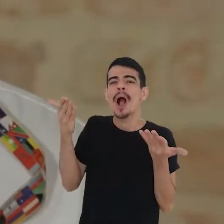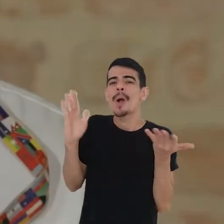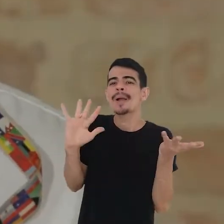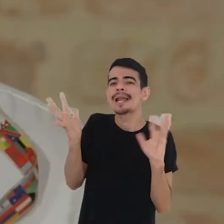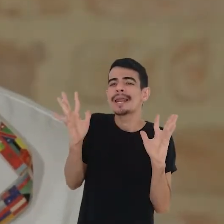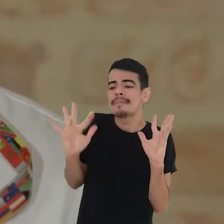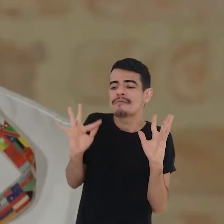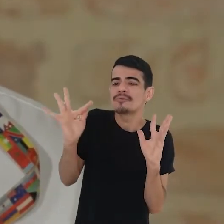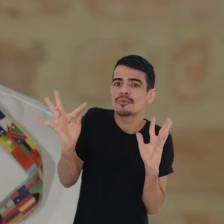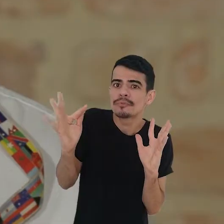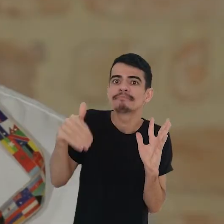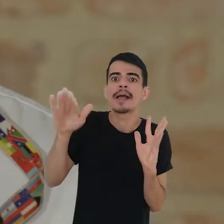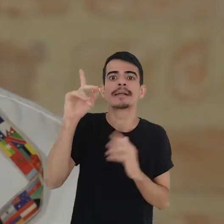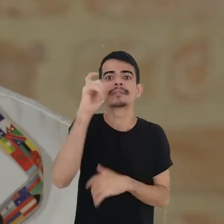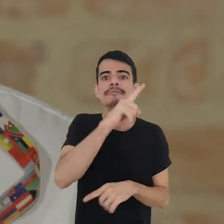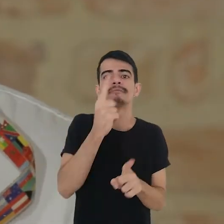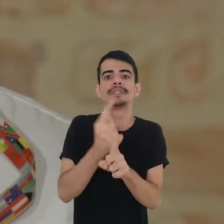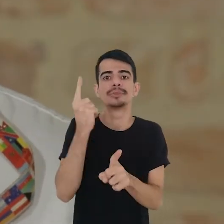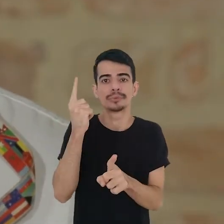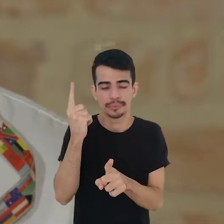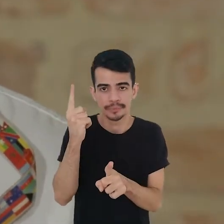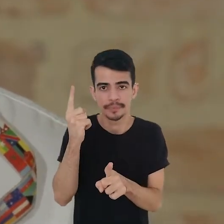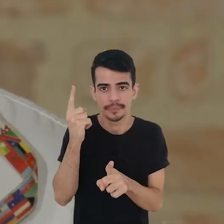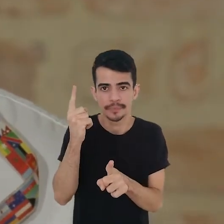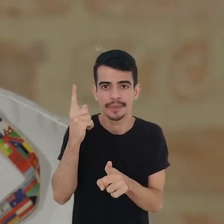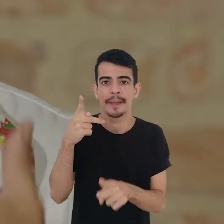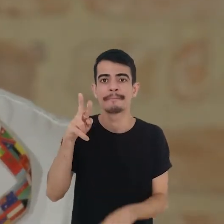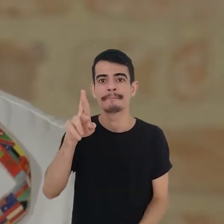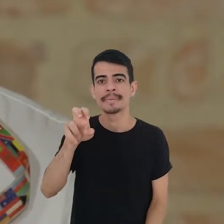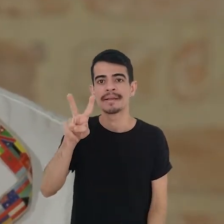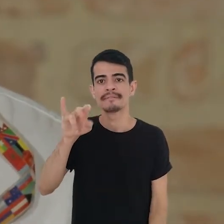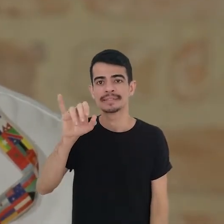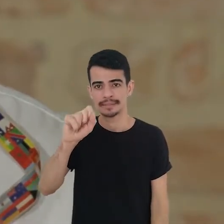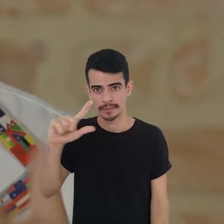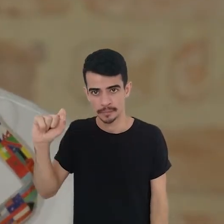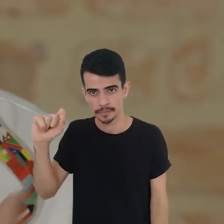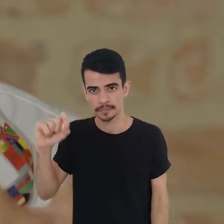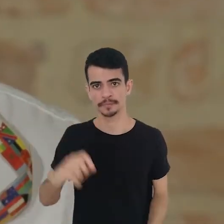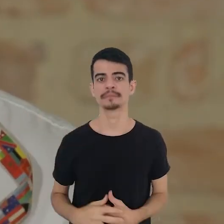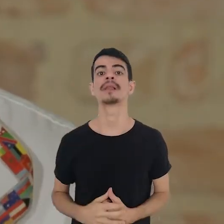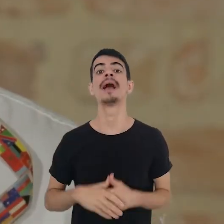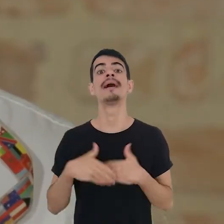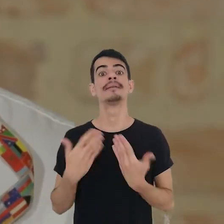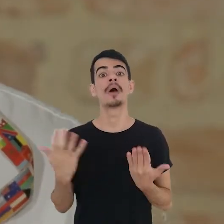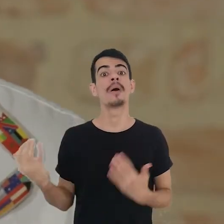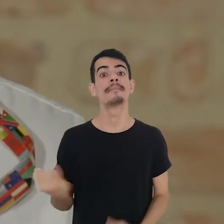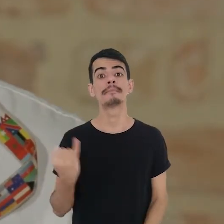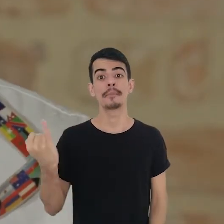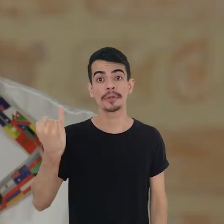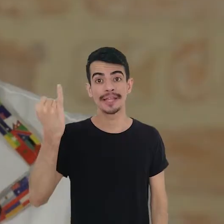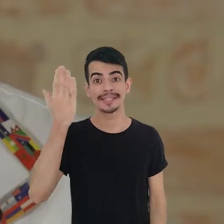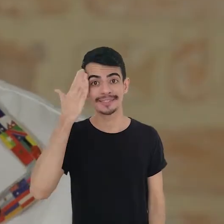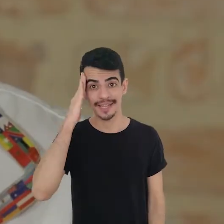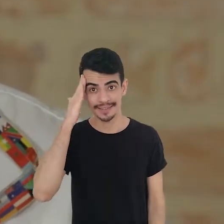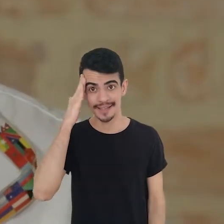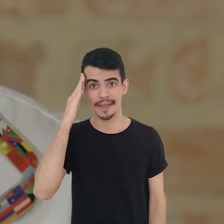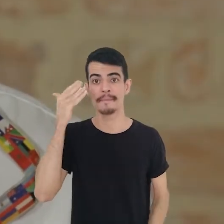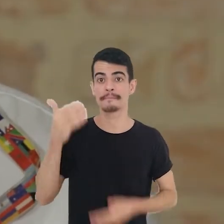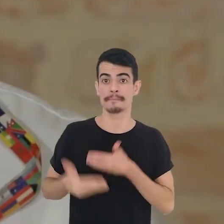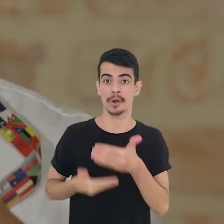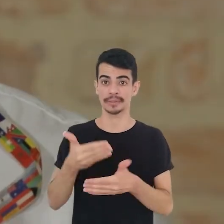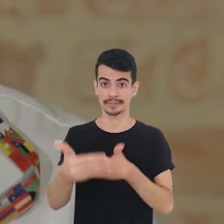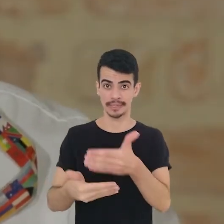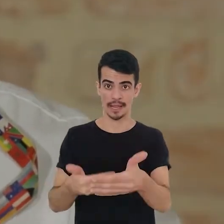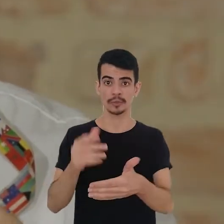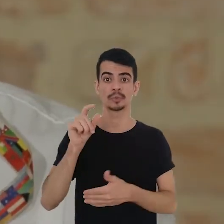muito importante a gente poder entender o processo no qual, se eu